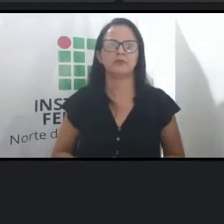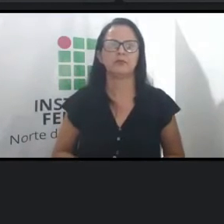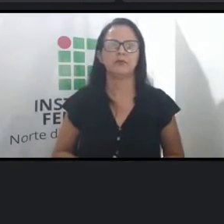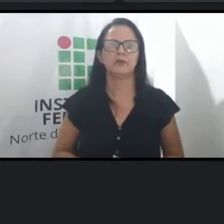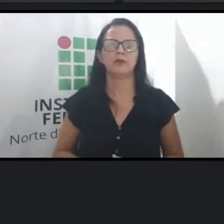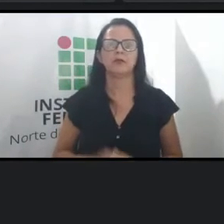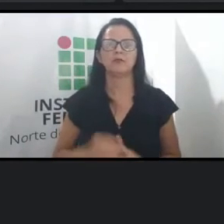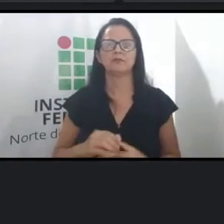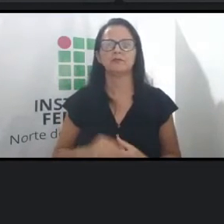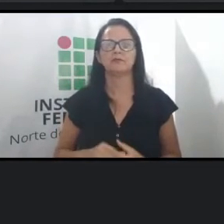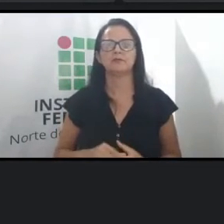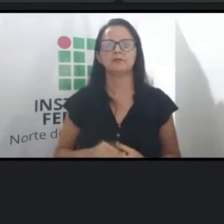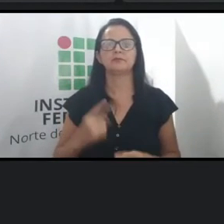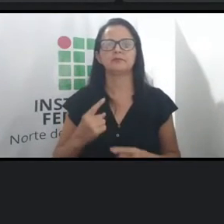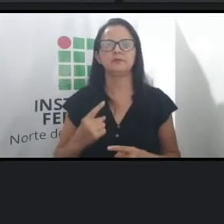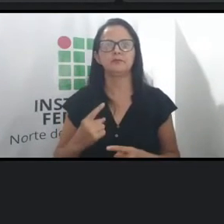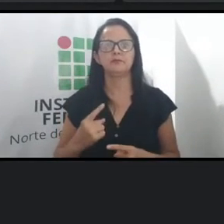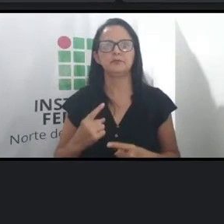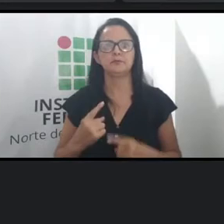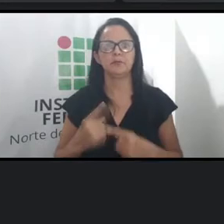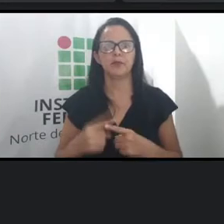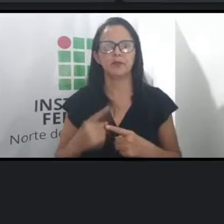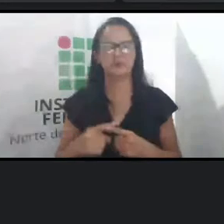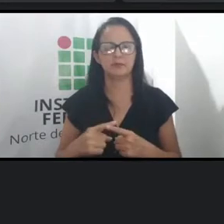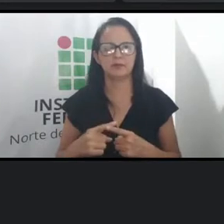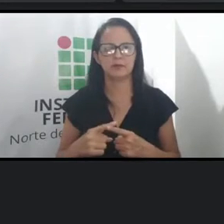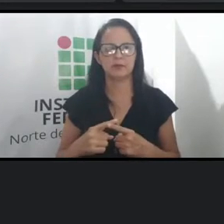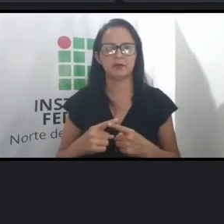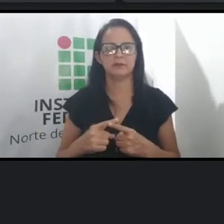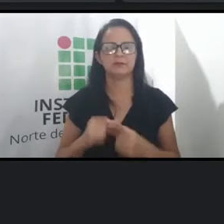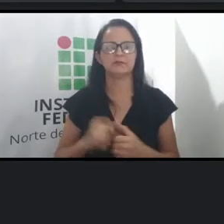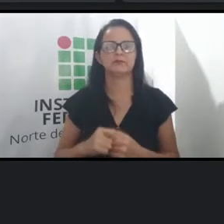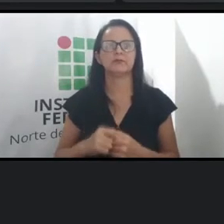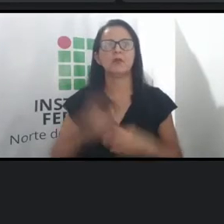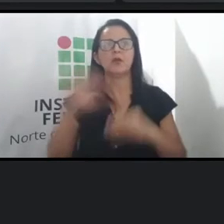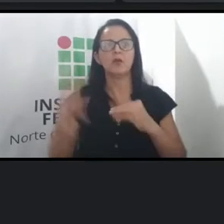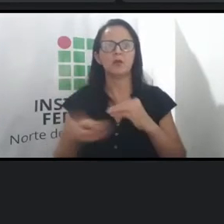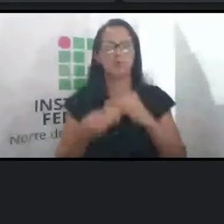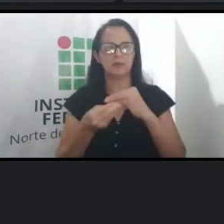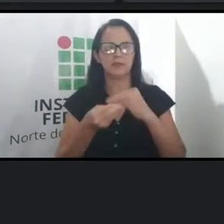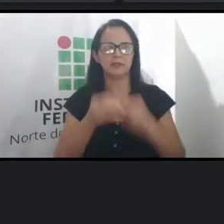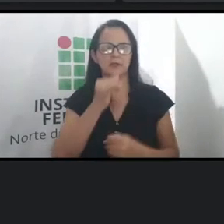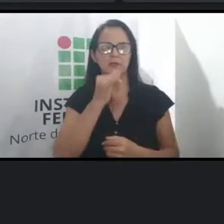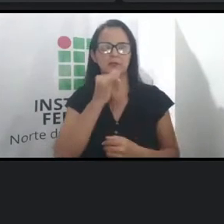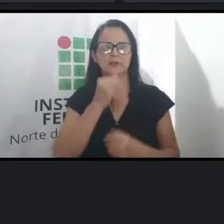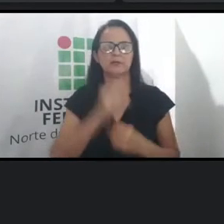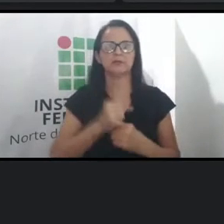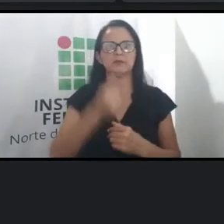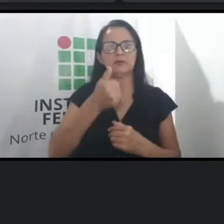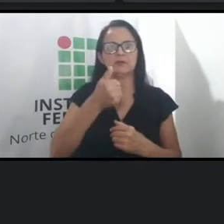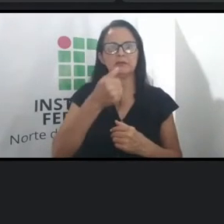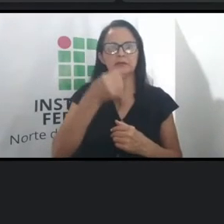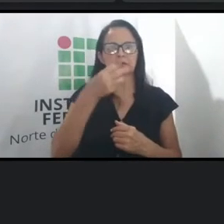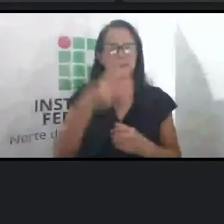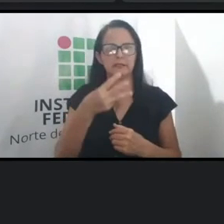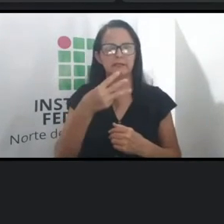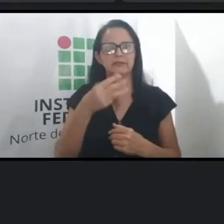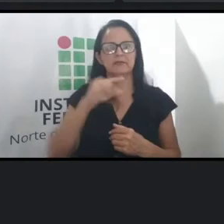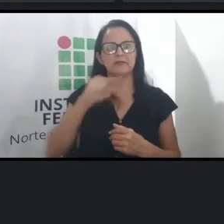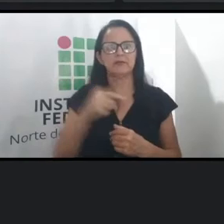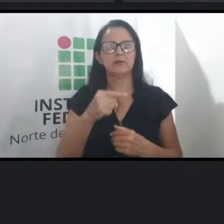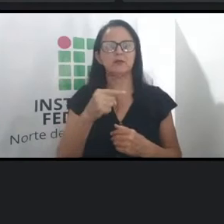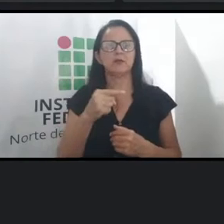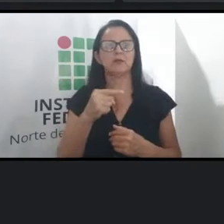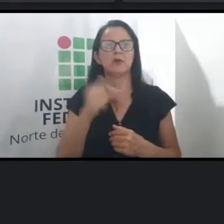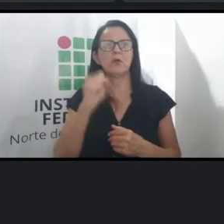reiterando a afirmação aqui, se eu estou com 13,8 kV, na realidade aqui eles falam que é